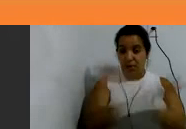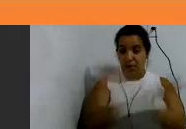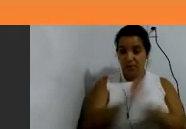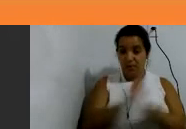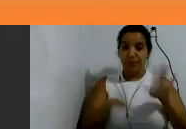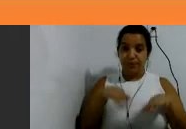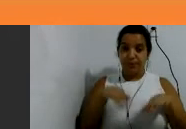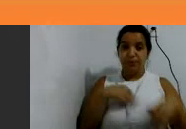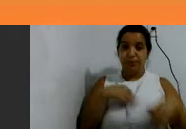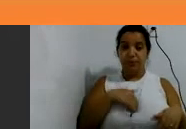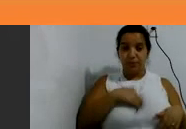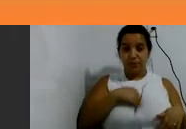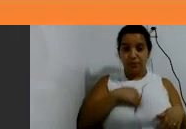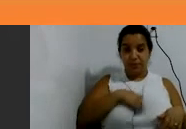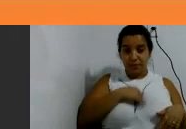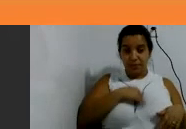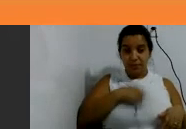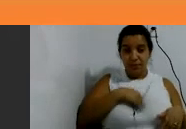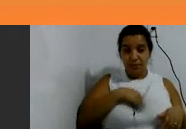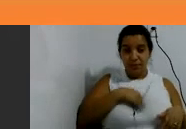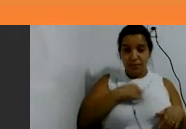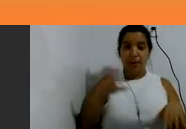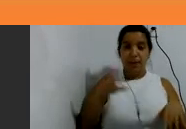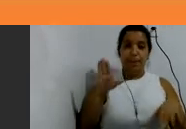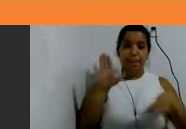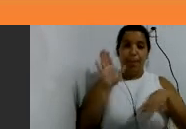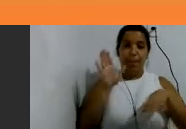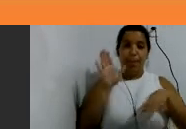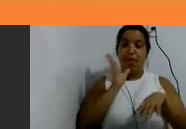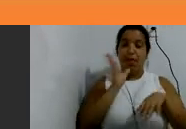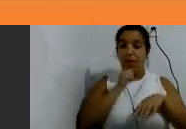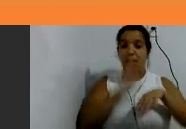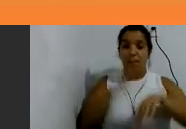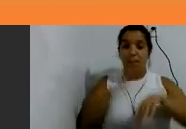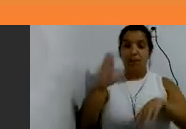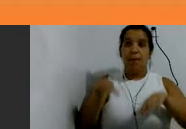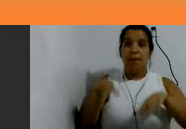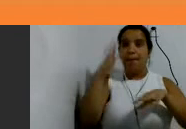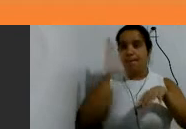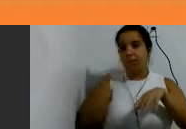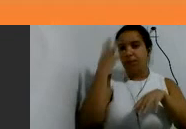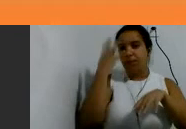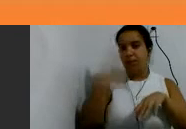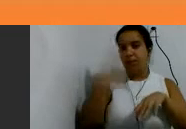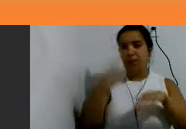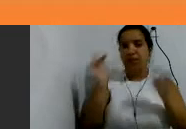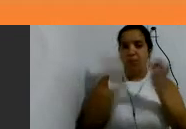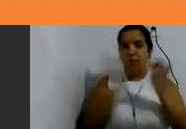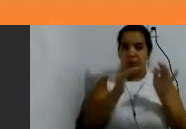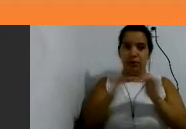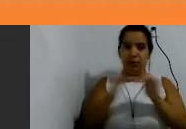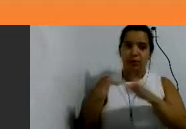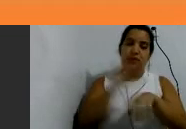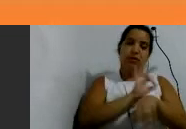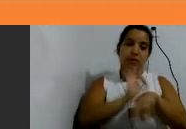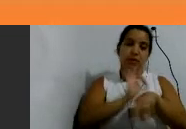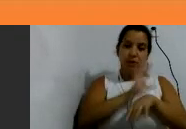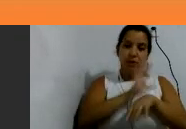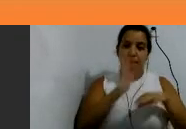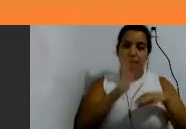Ah, sim, entendi. Entendeu? Então, quanto mais demora, mais grave vai ficando, porque ele infecta mais